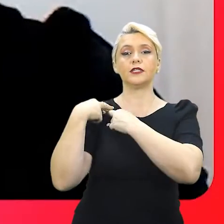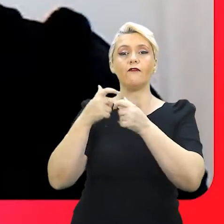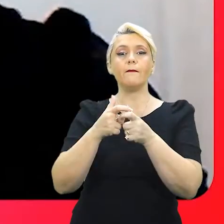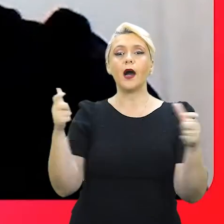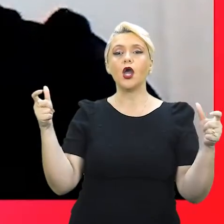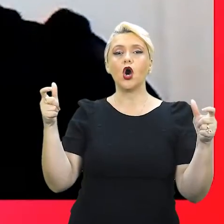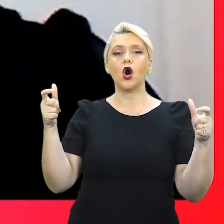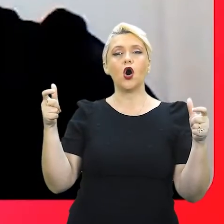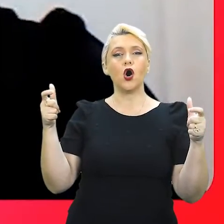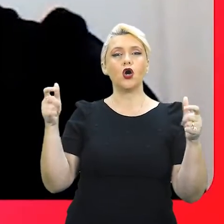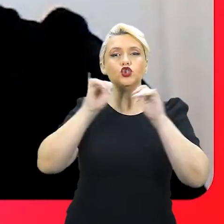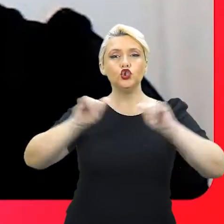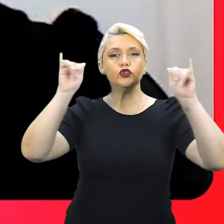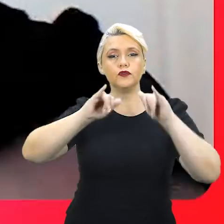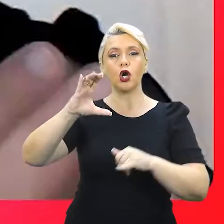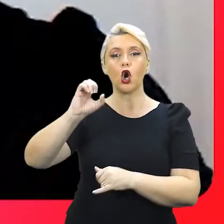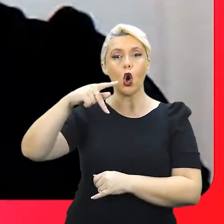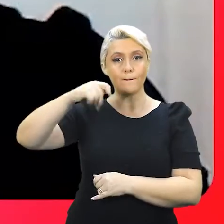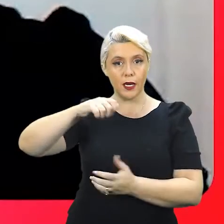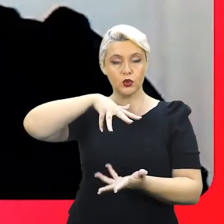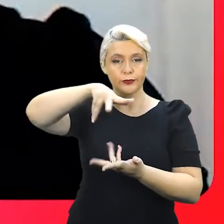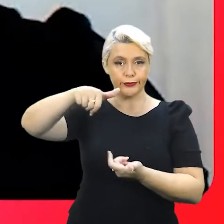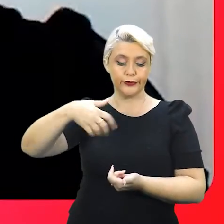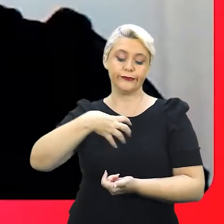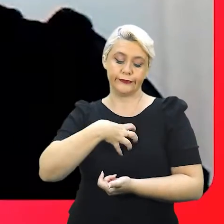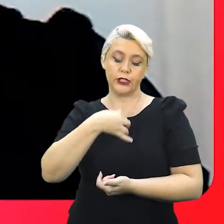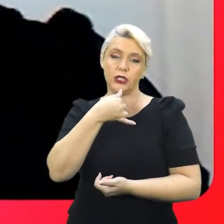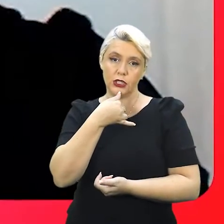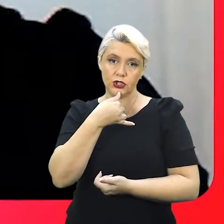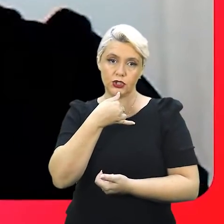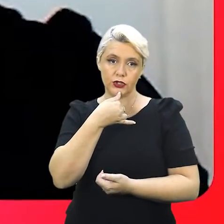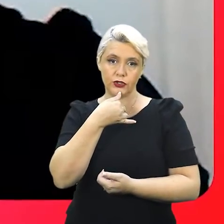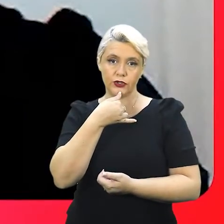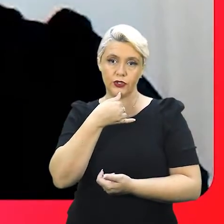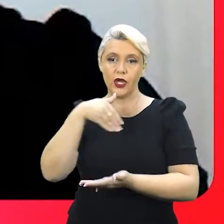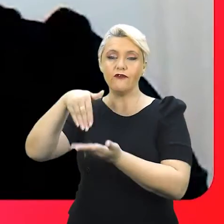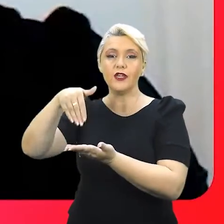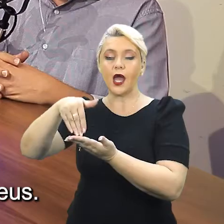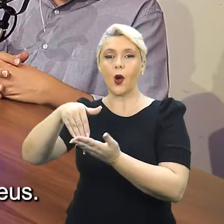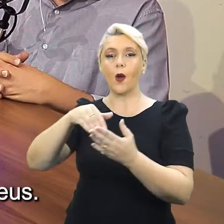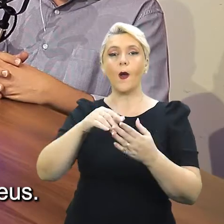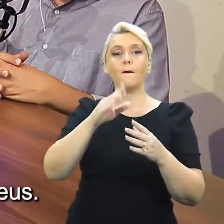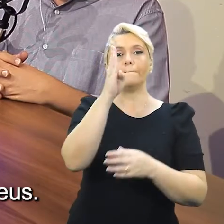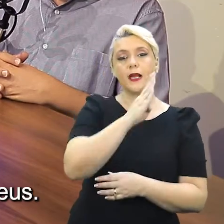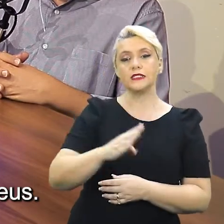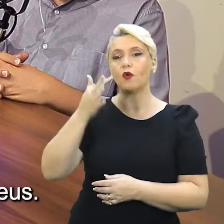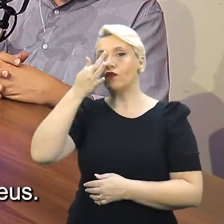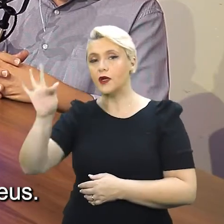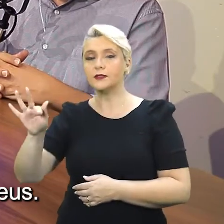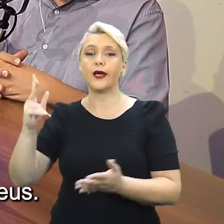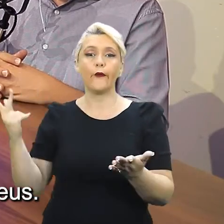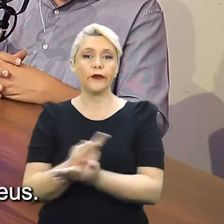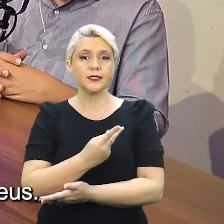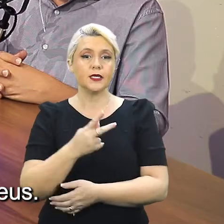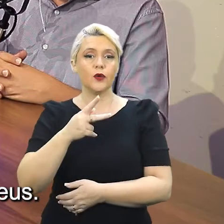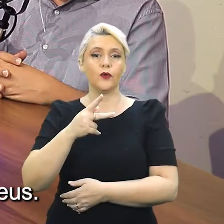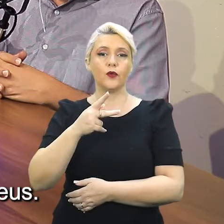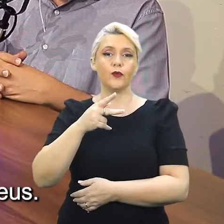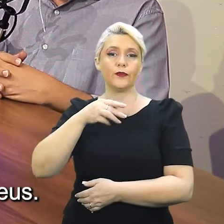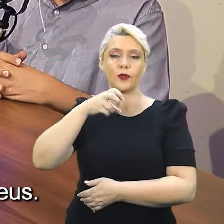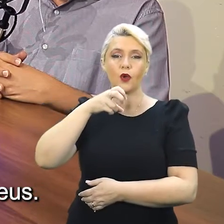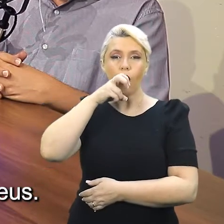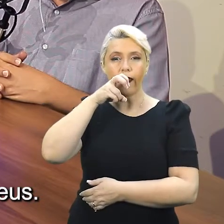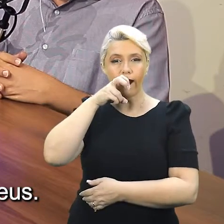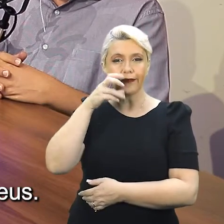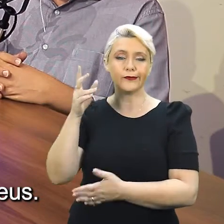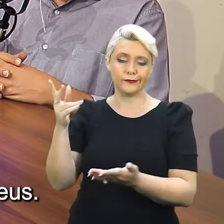cobertura da Copa do Mundo, aquela Copa triste da final entre Brasil e França, o que aconteceu com o Ronaldo. Foi isso, só coisa